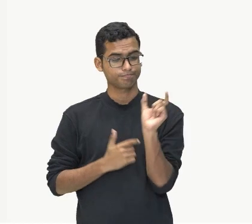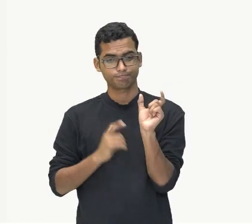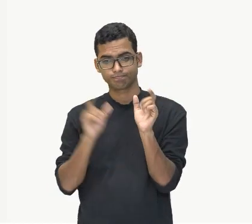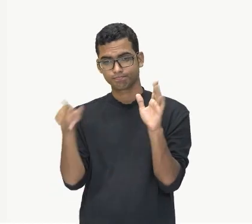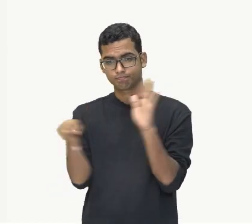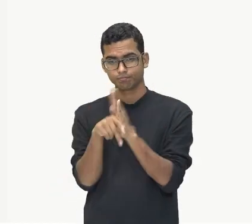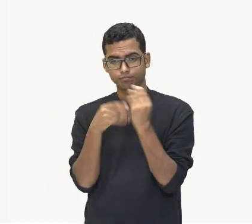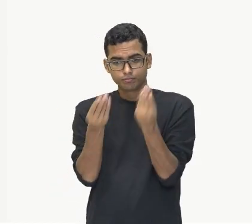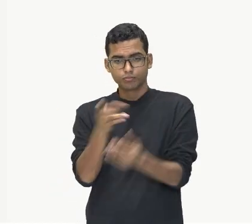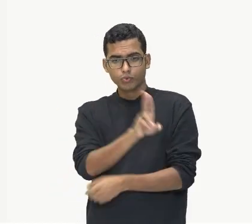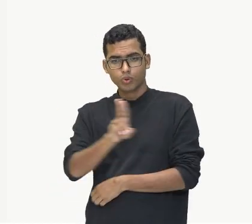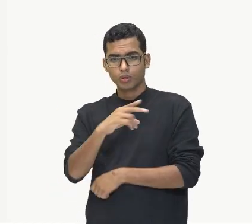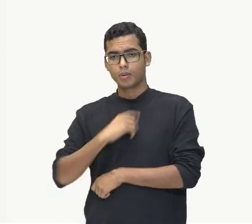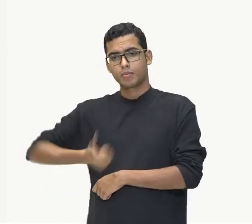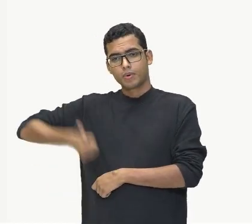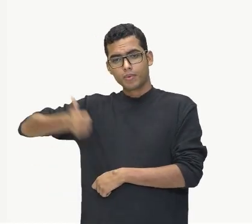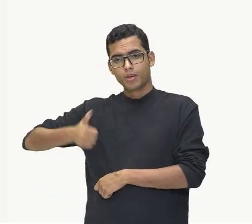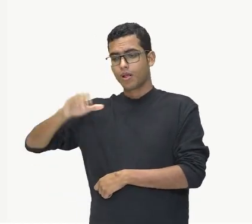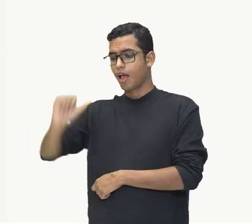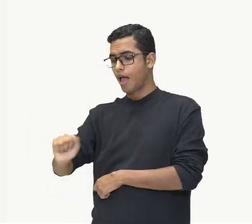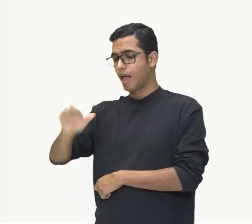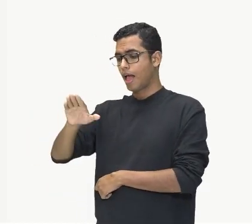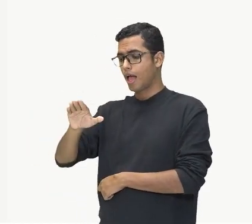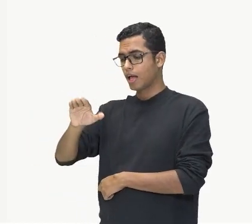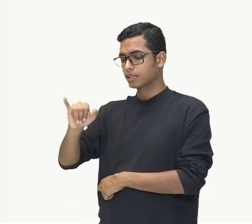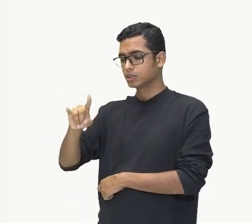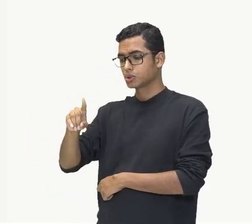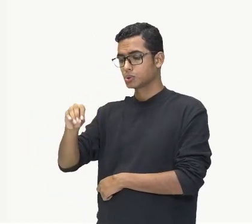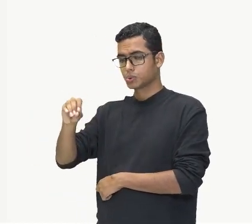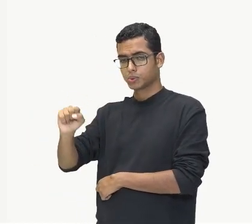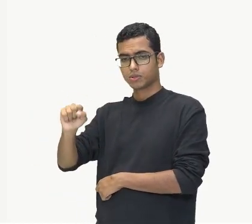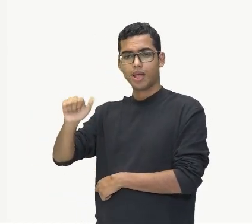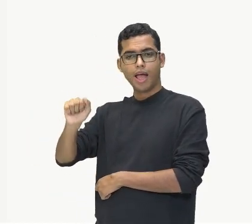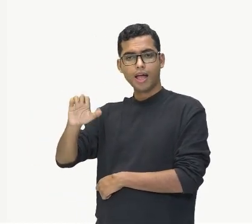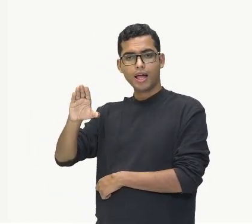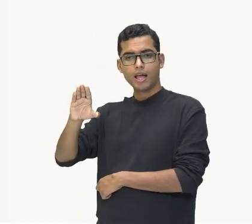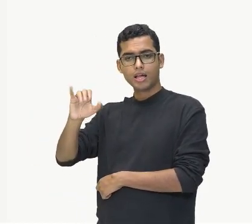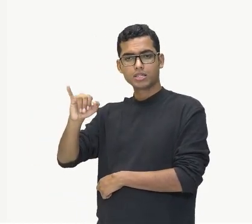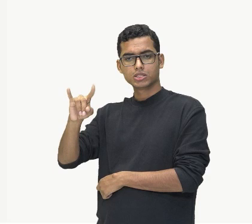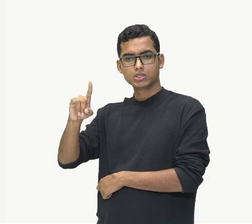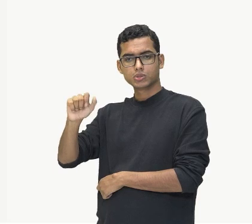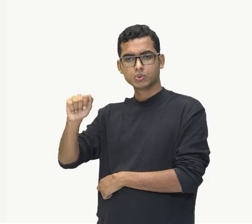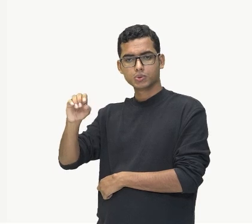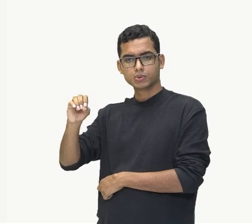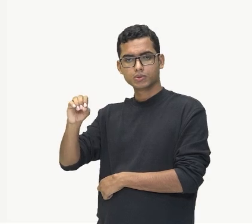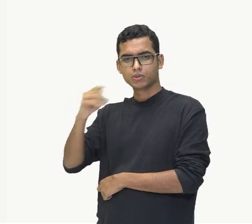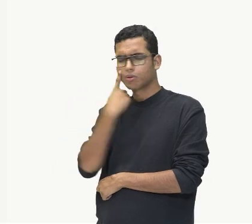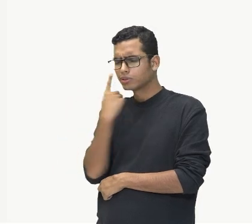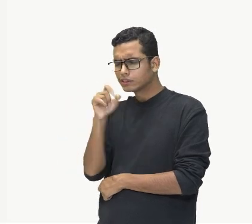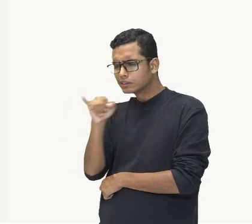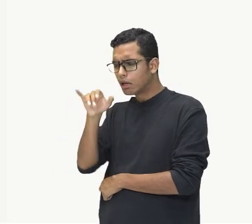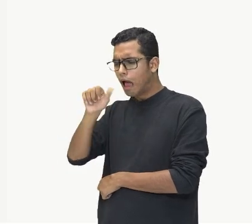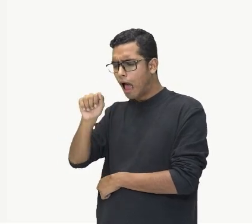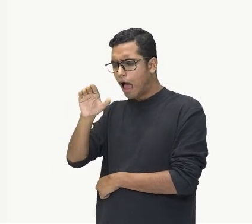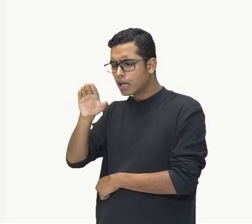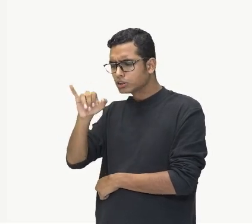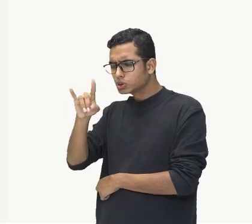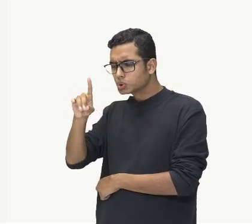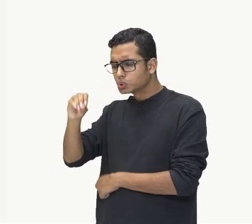ácido, seguido do nome do elemento ligado ao